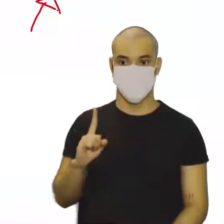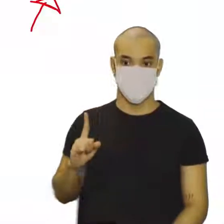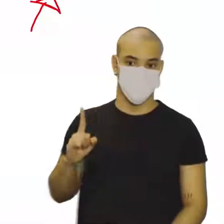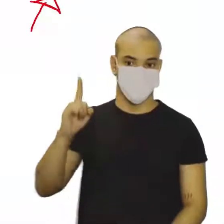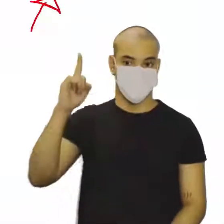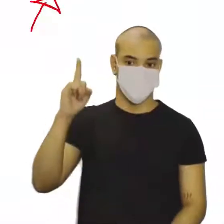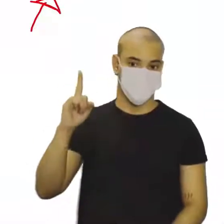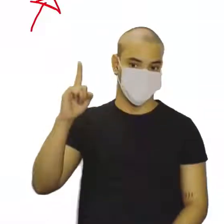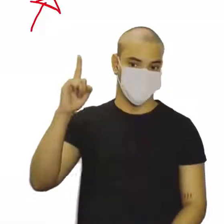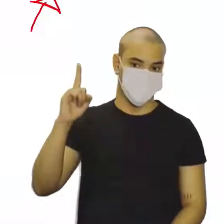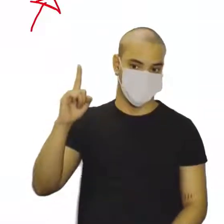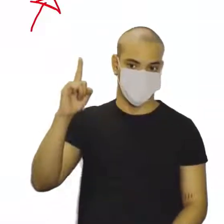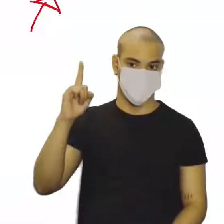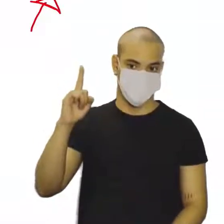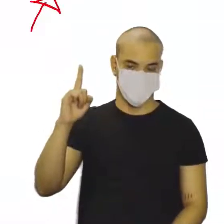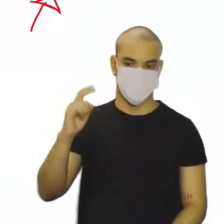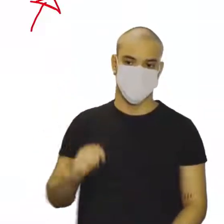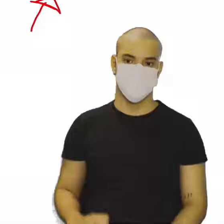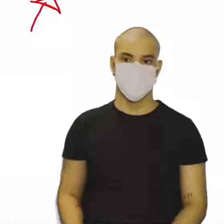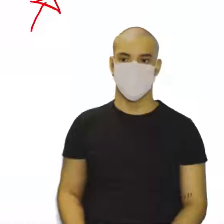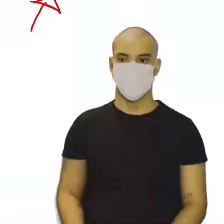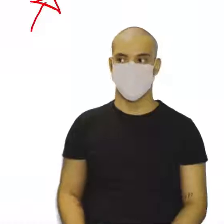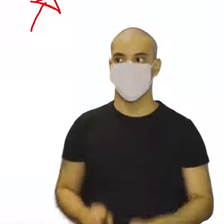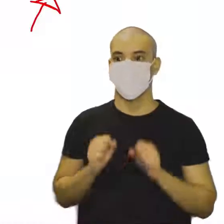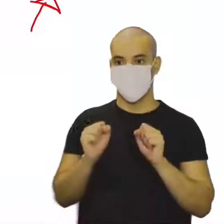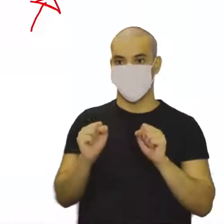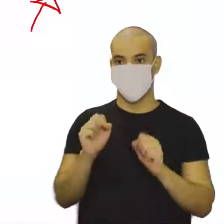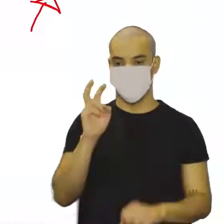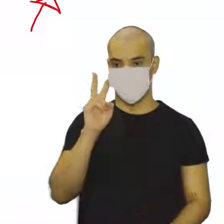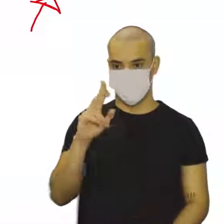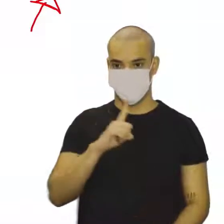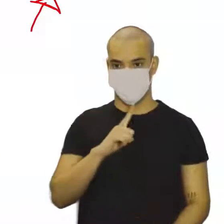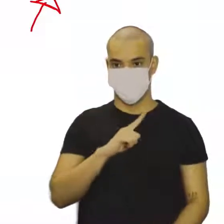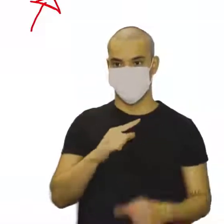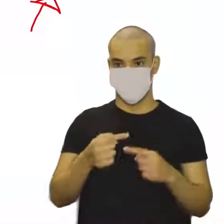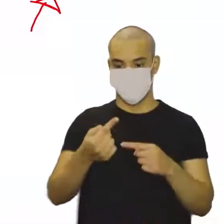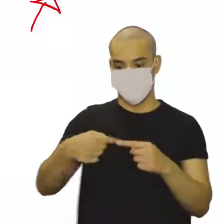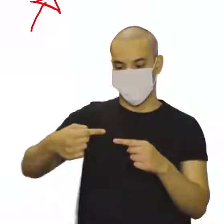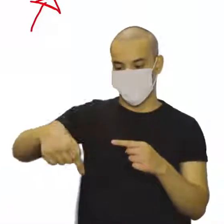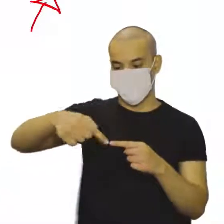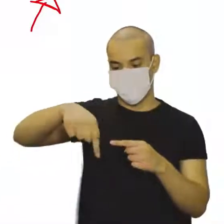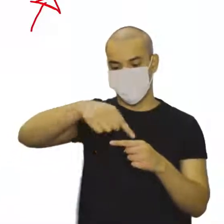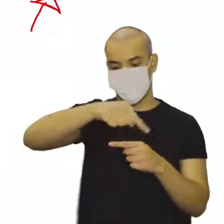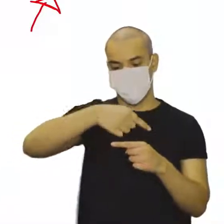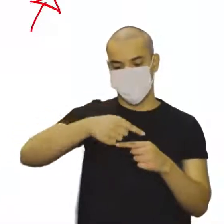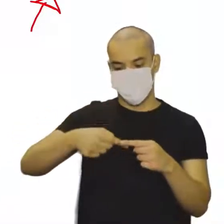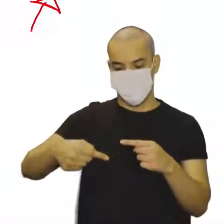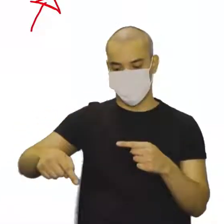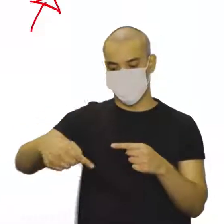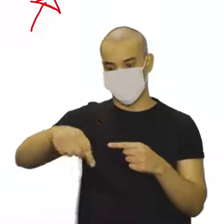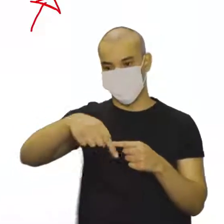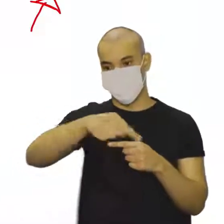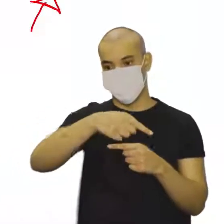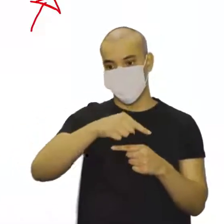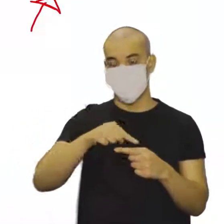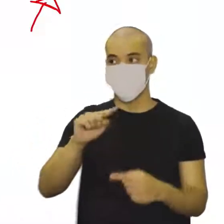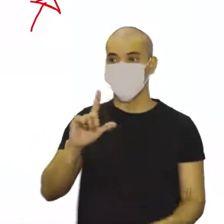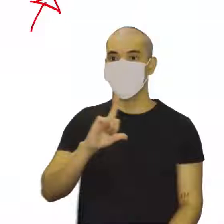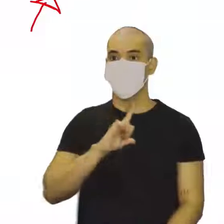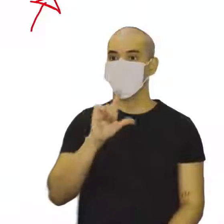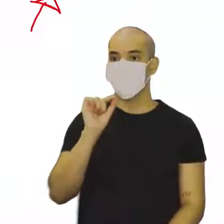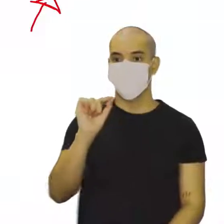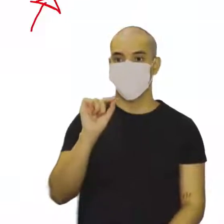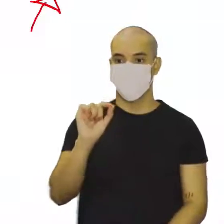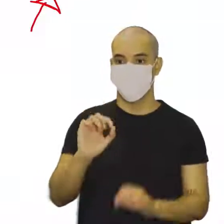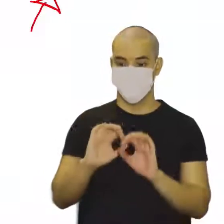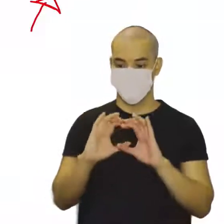para exemplificar, tá? Vocês podem ver, ó, é uma bobina porque ela é fechadinha. E aqui nós temos, olha só, em